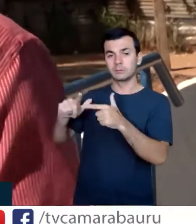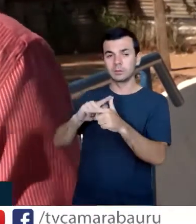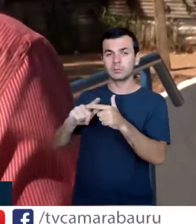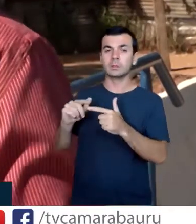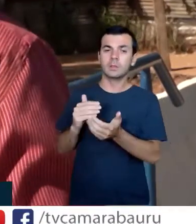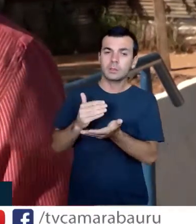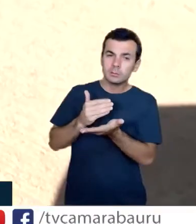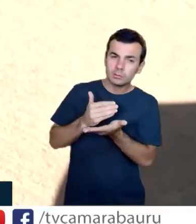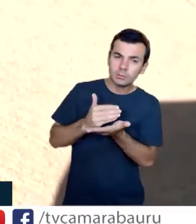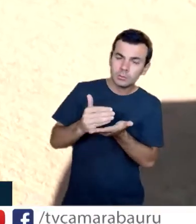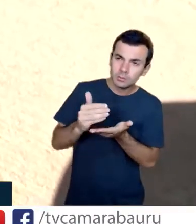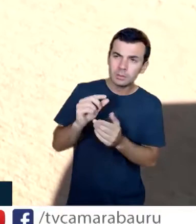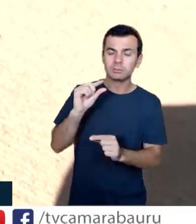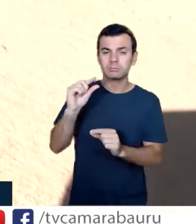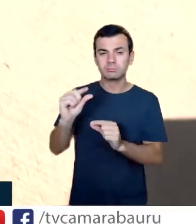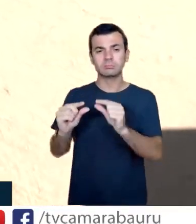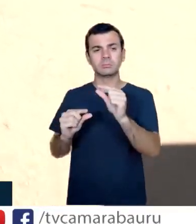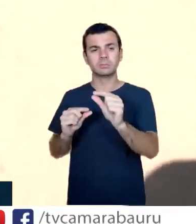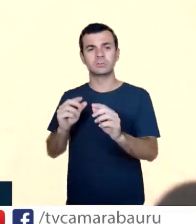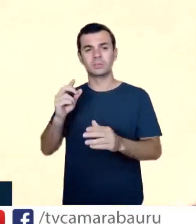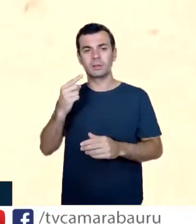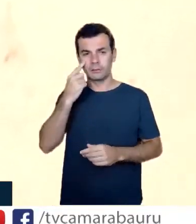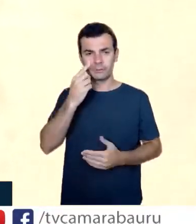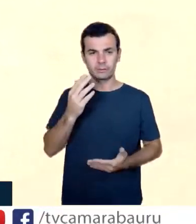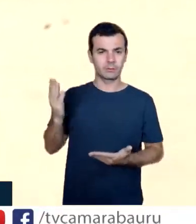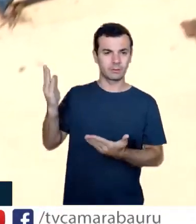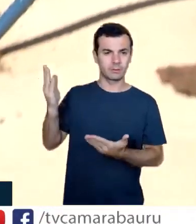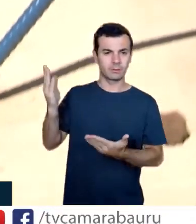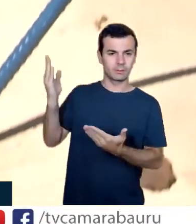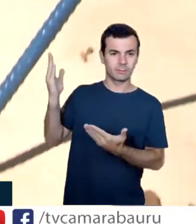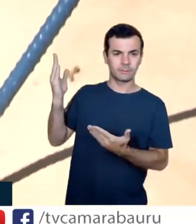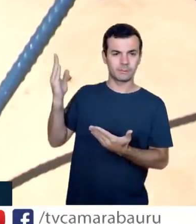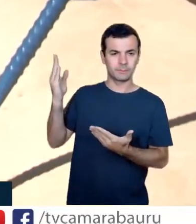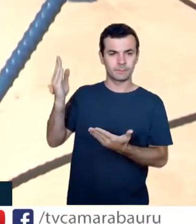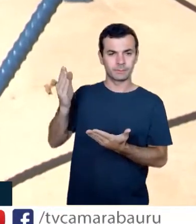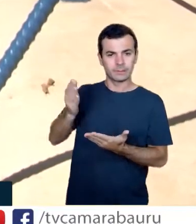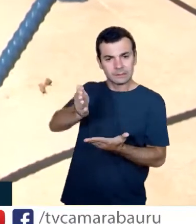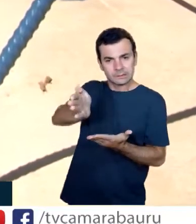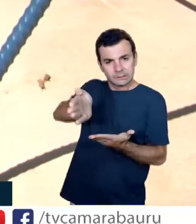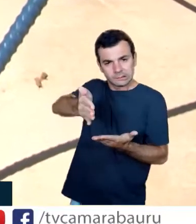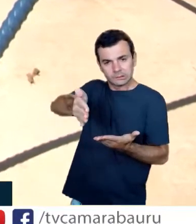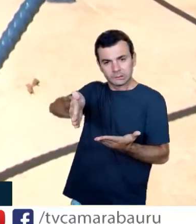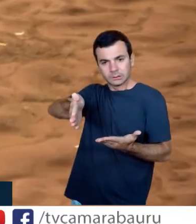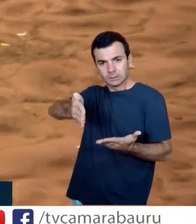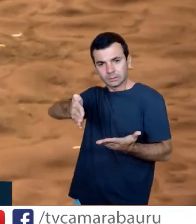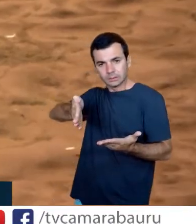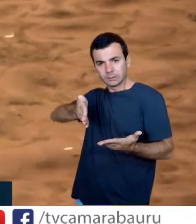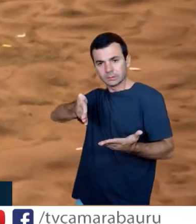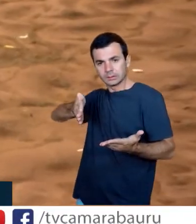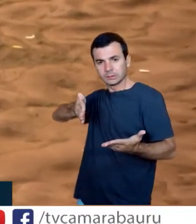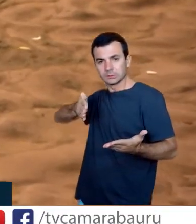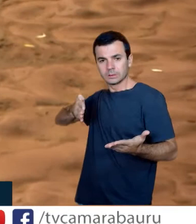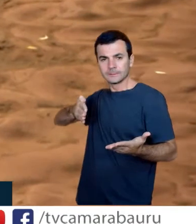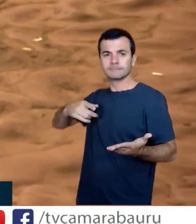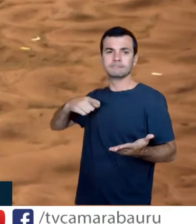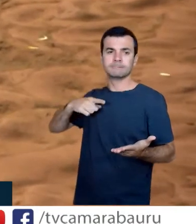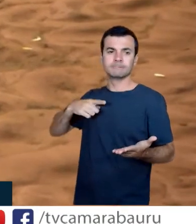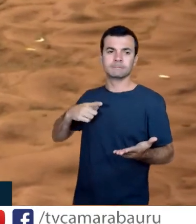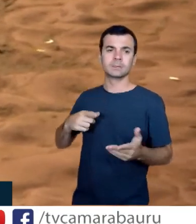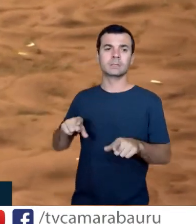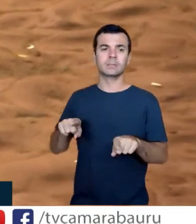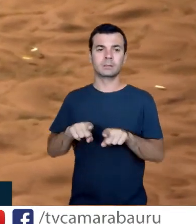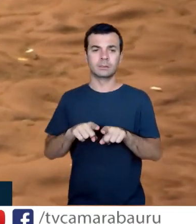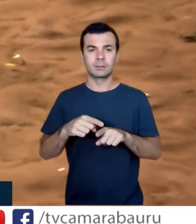chuva, mas a gente já vê aqui trincas na estrutura atual, que foi entregue recentemente. Nós também vemos